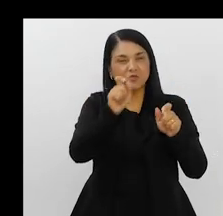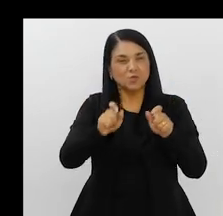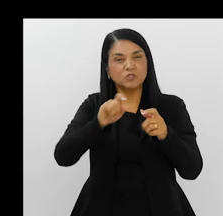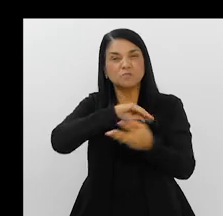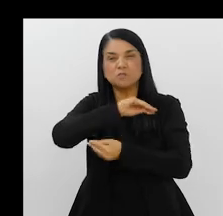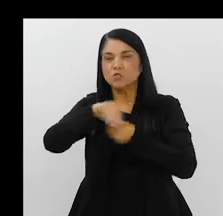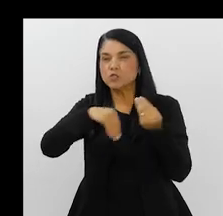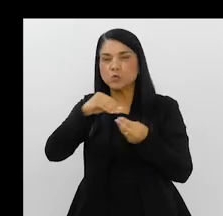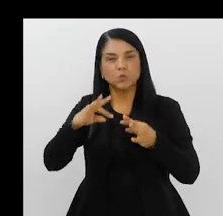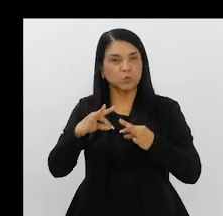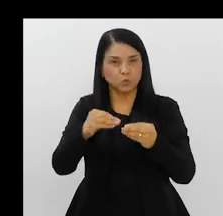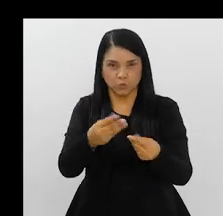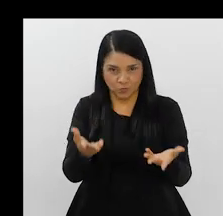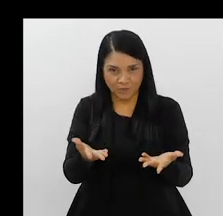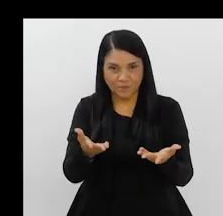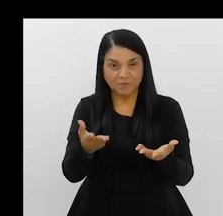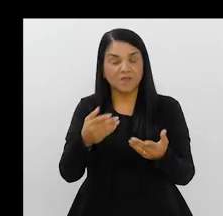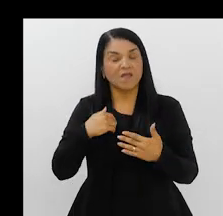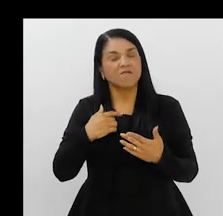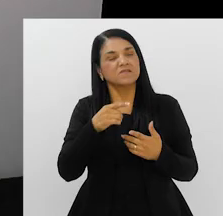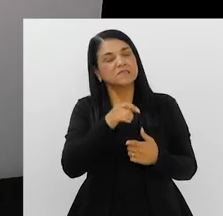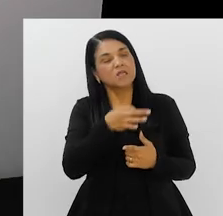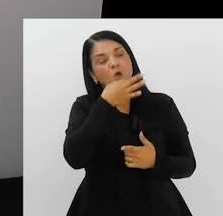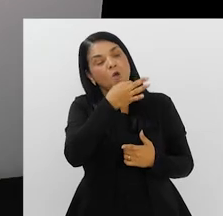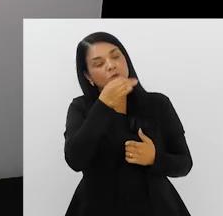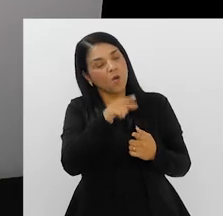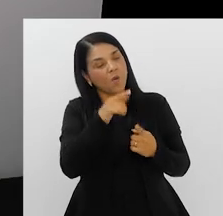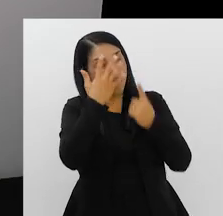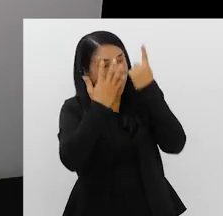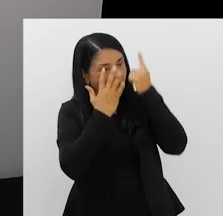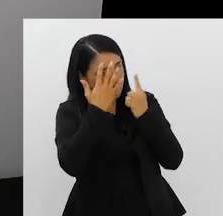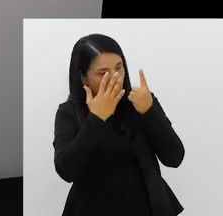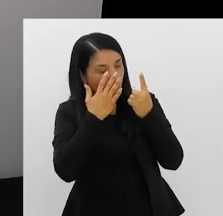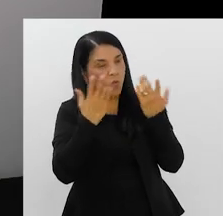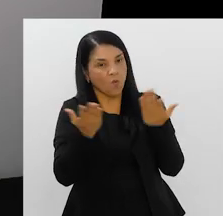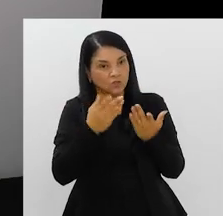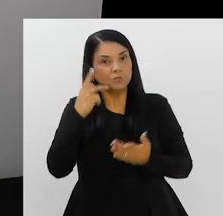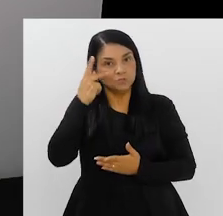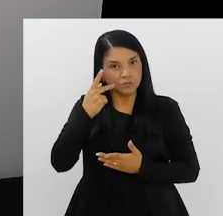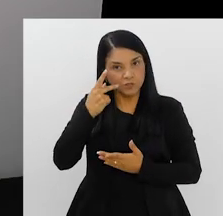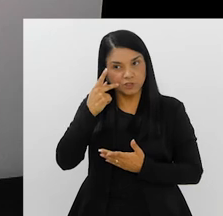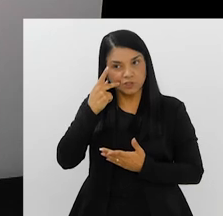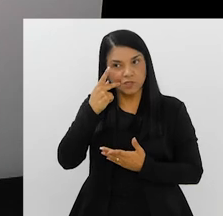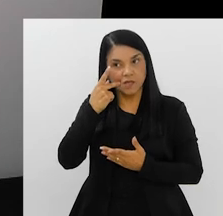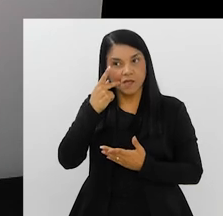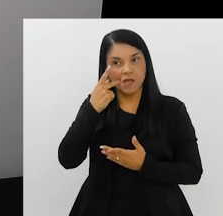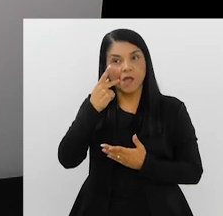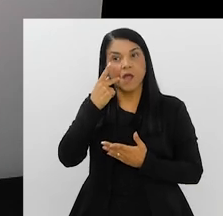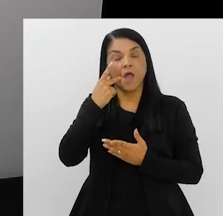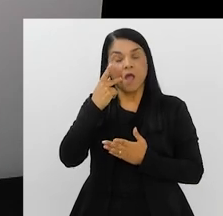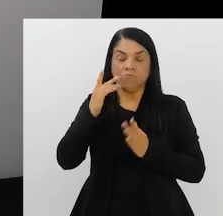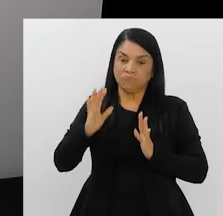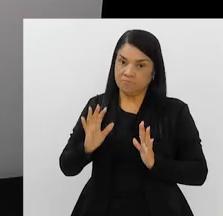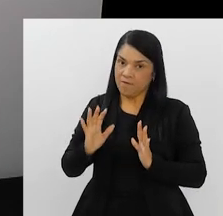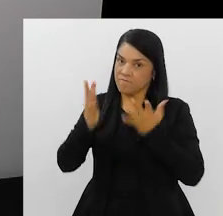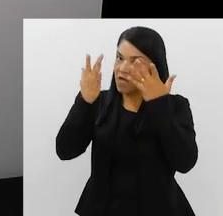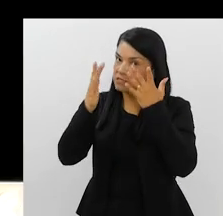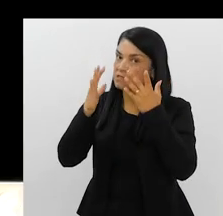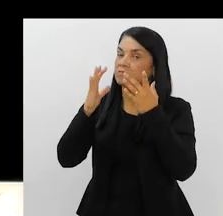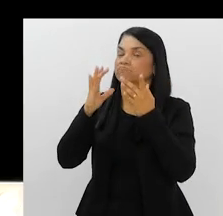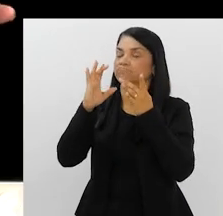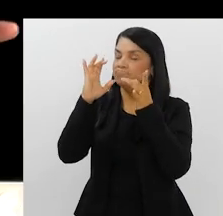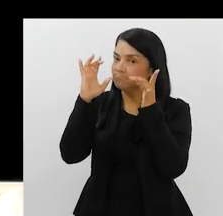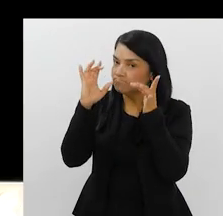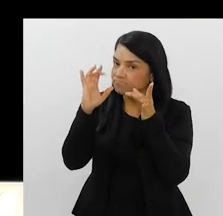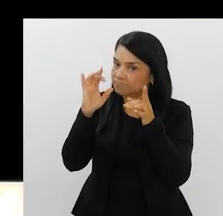muito as tintas, né? É. E você acha então que o carnaval de hoje está muito mais politizado, embora o carnaval seja uma